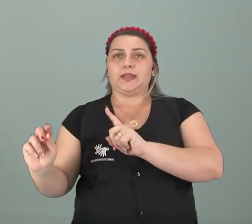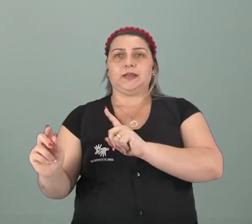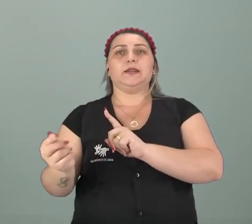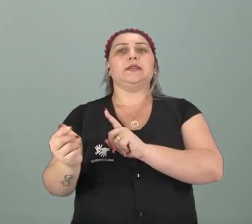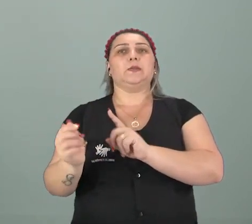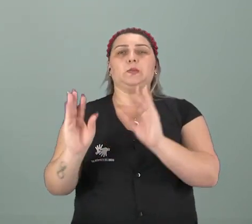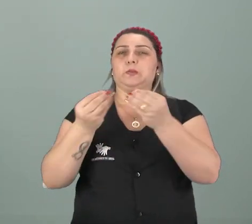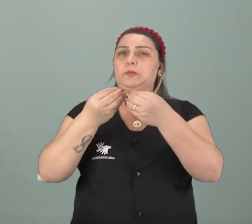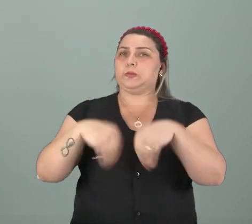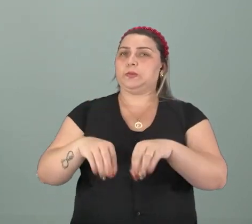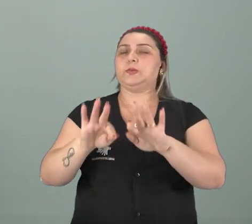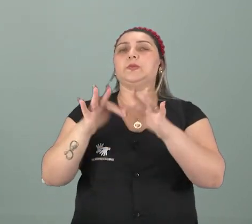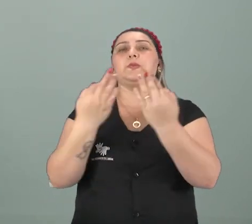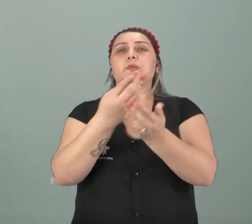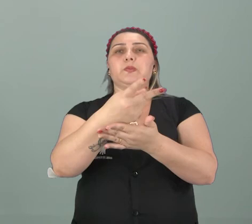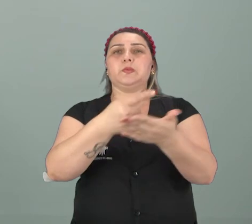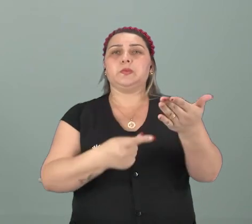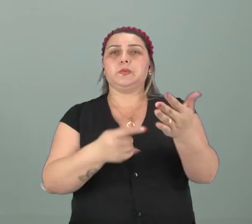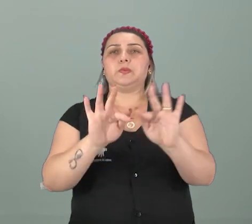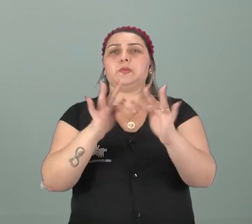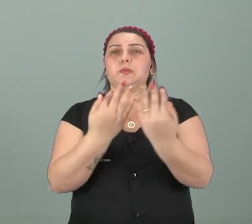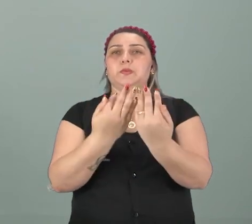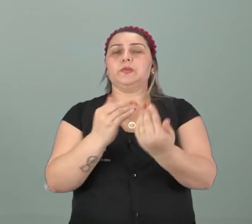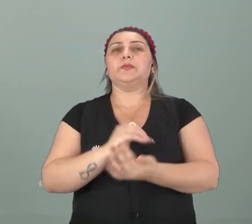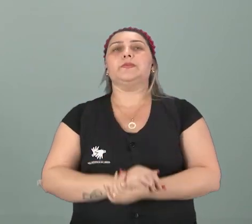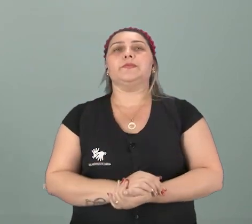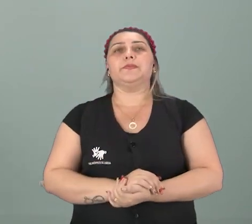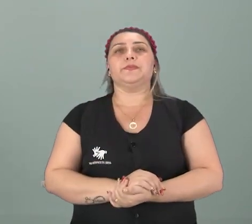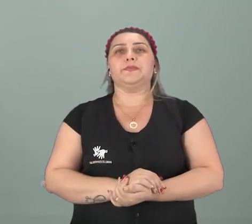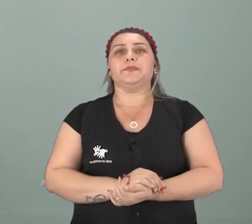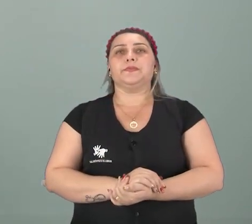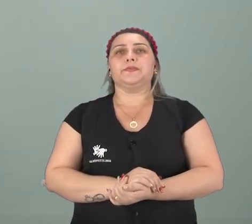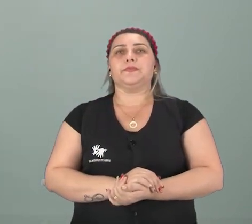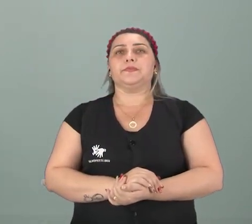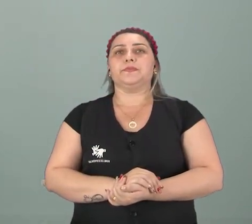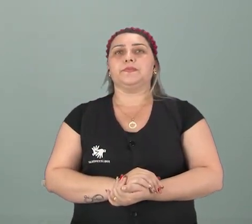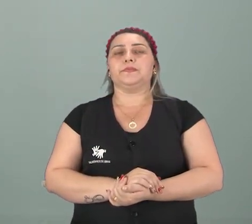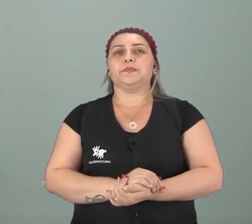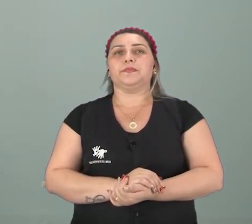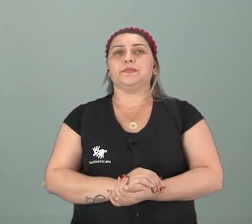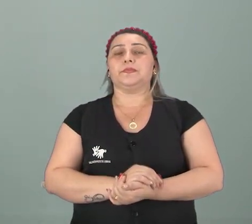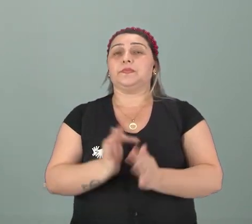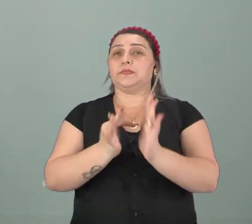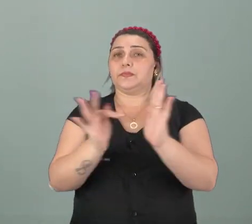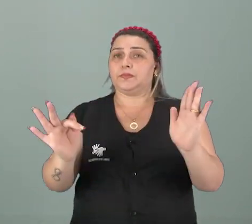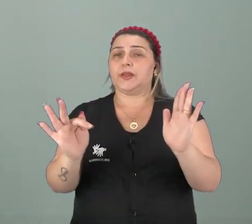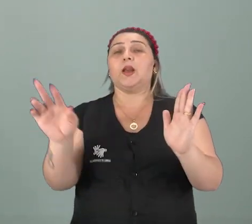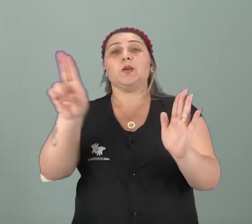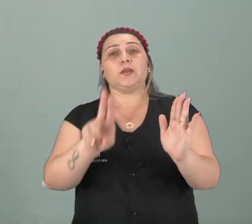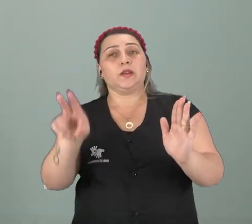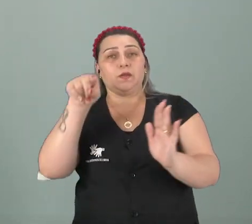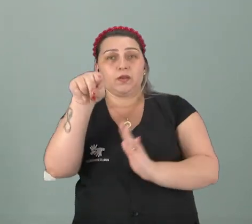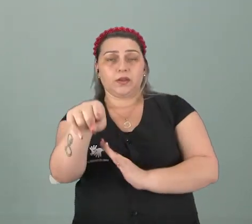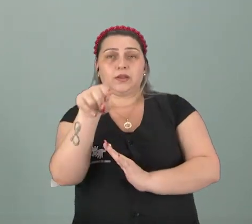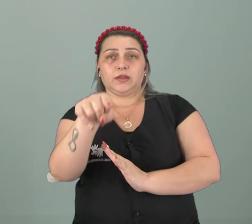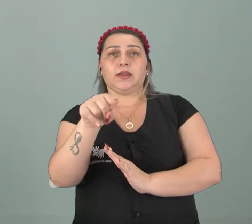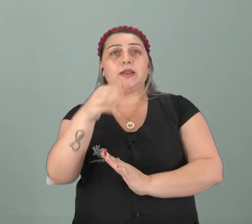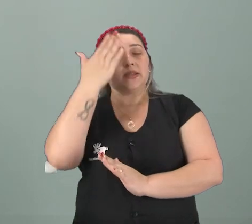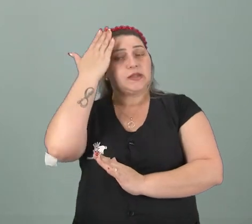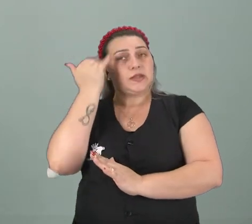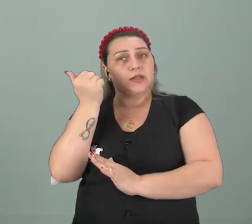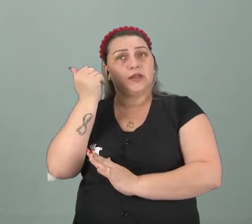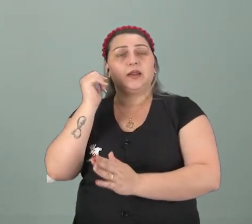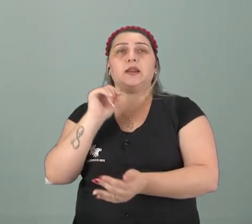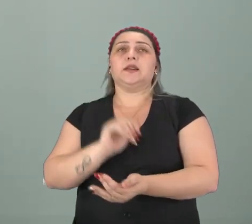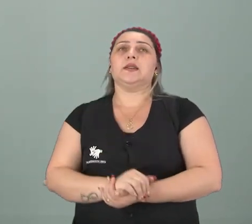O quanto isso prejudica, né, o orçamento doméstico de uma família, tá bom? Então, essa fórmula é muito útil para que você